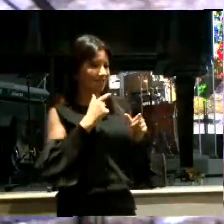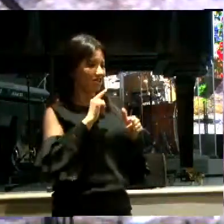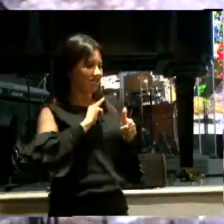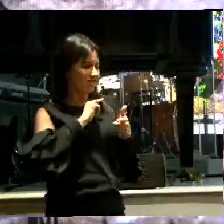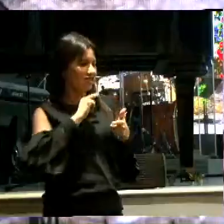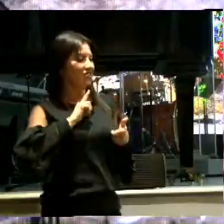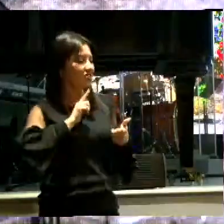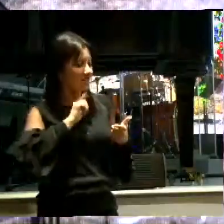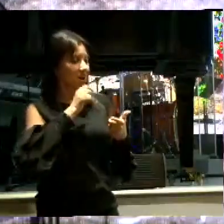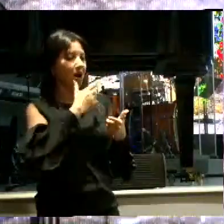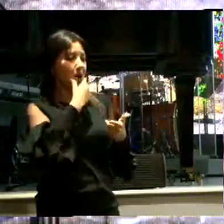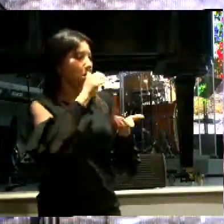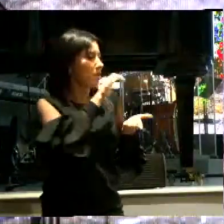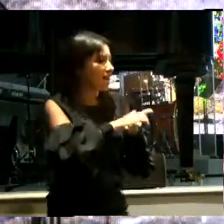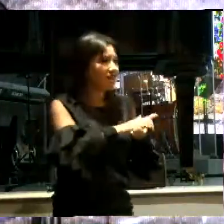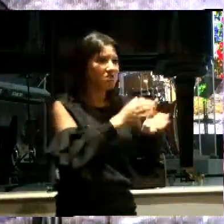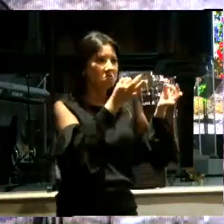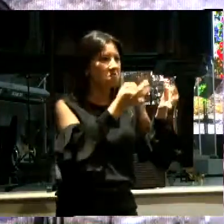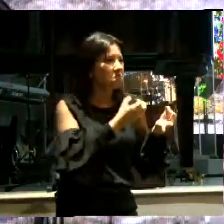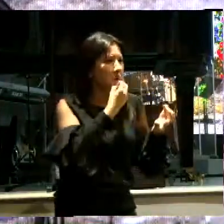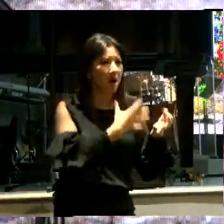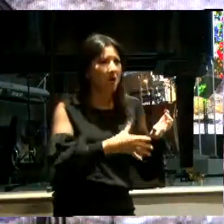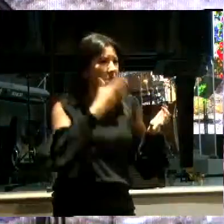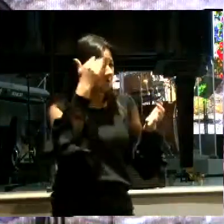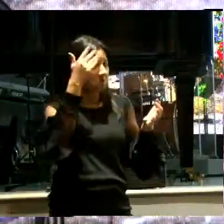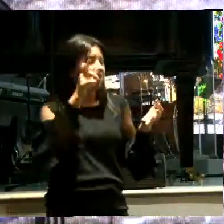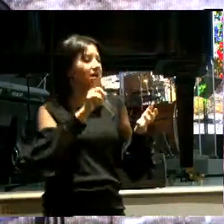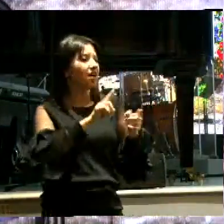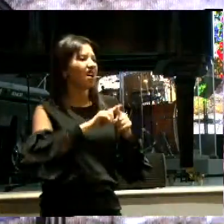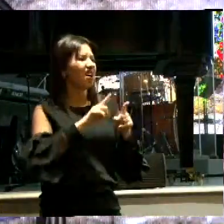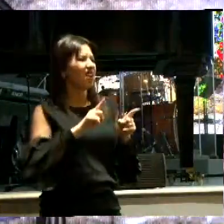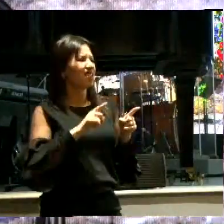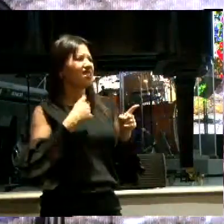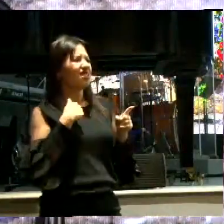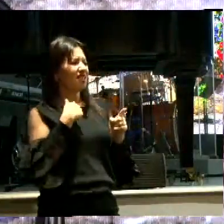por que, meu Deus, que você levou minha mãe?